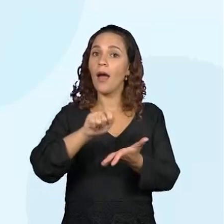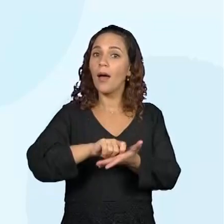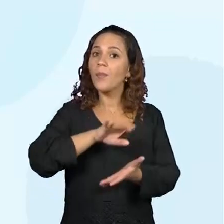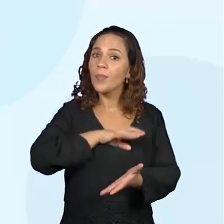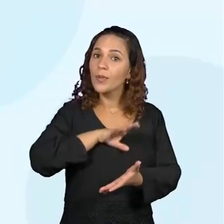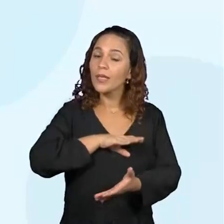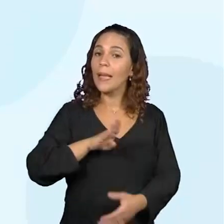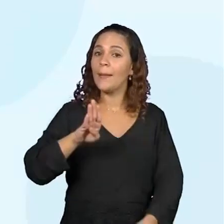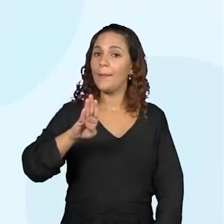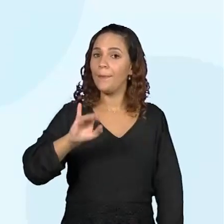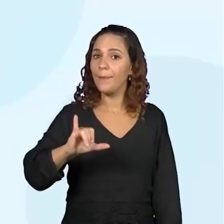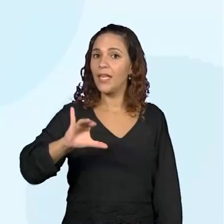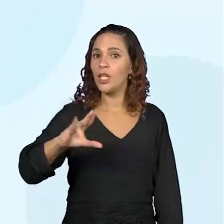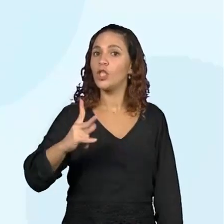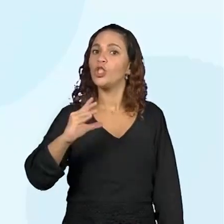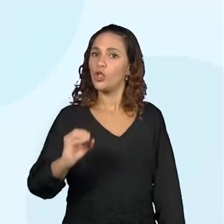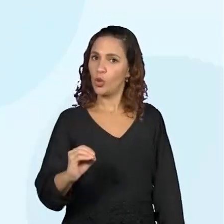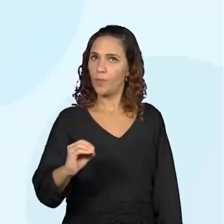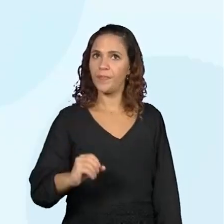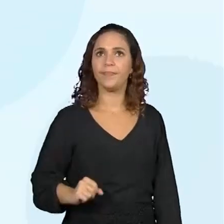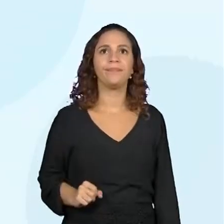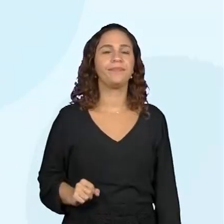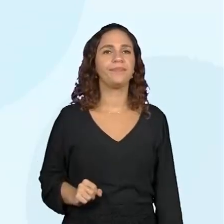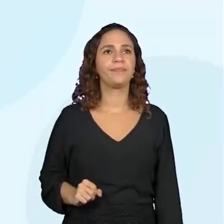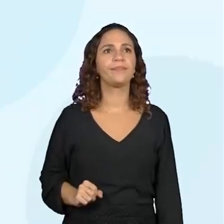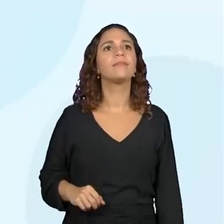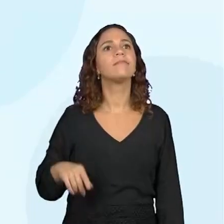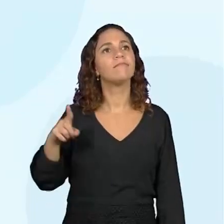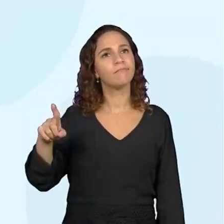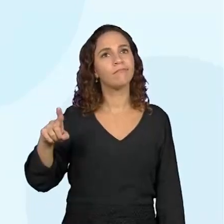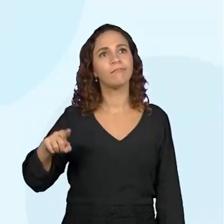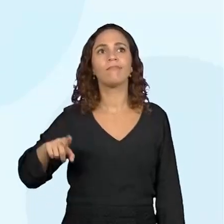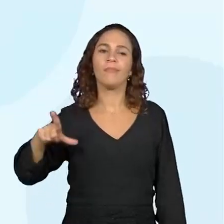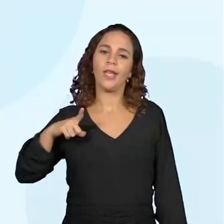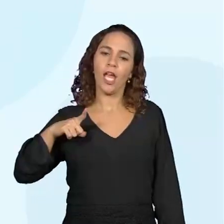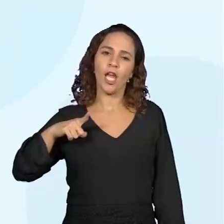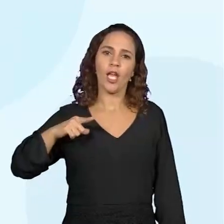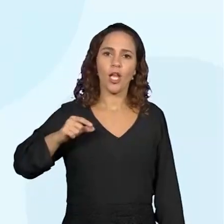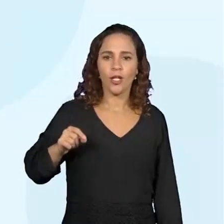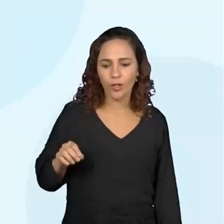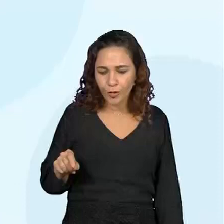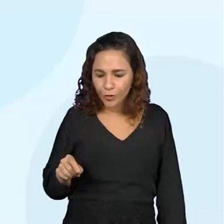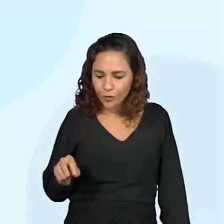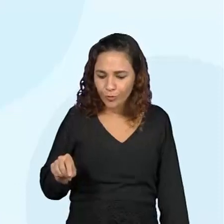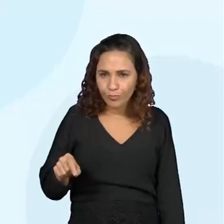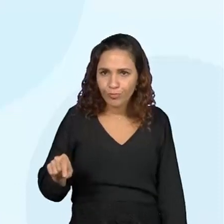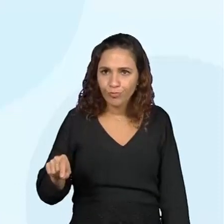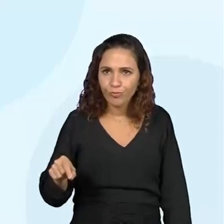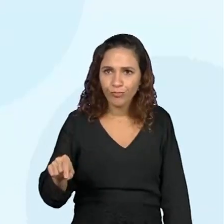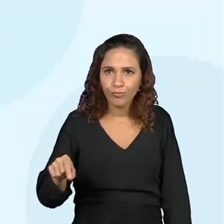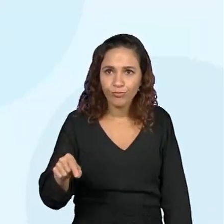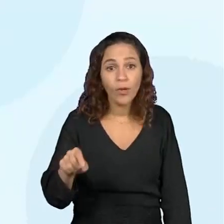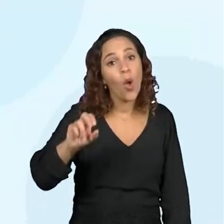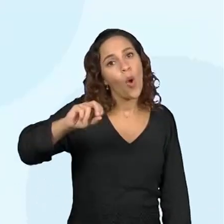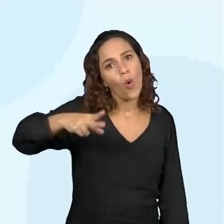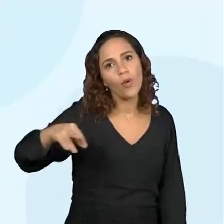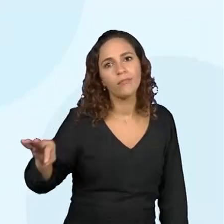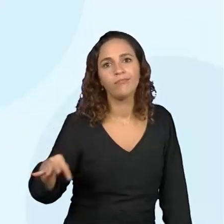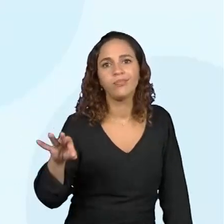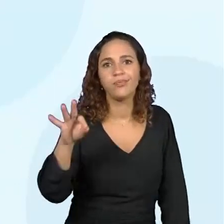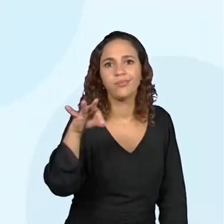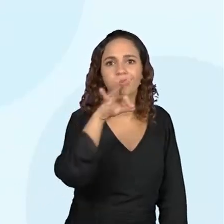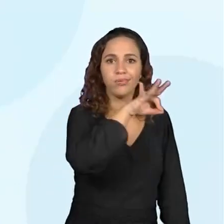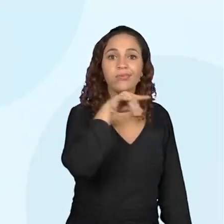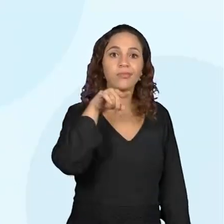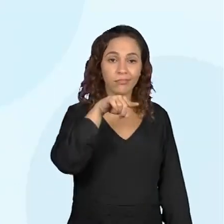Que está andando ou voando. Olha, essa parte ele escreveu ali corretamente. Certinho,